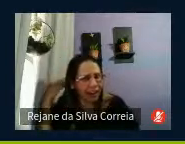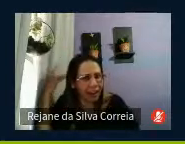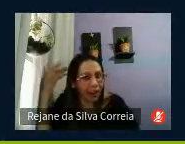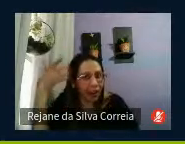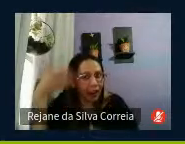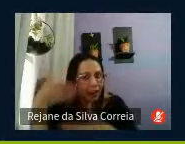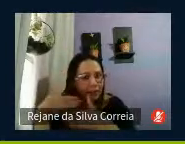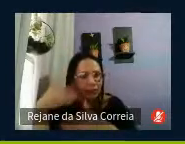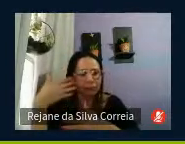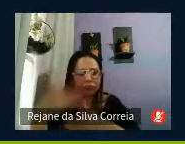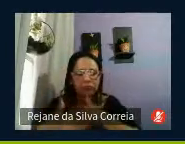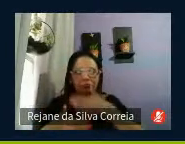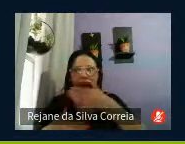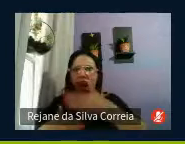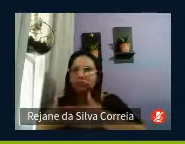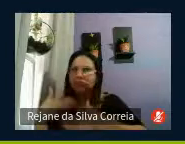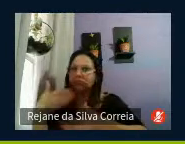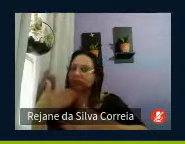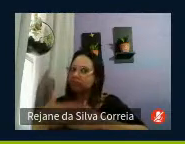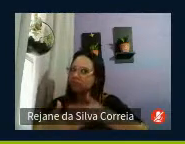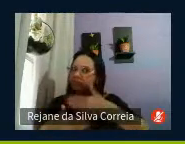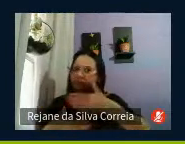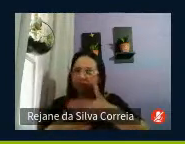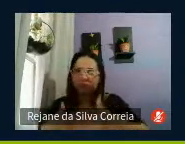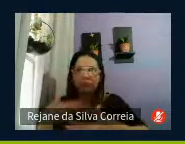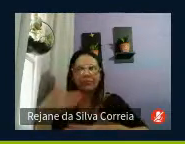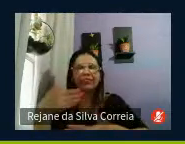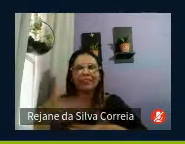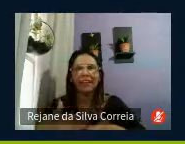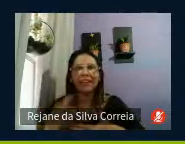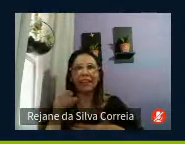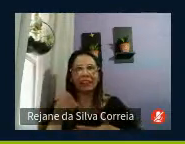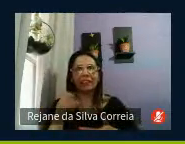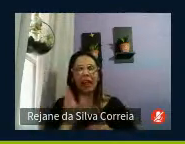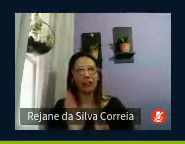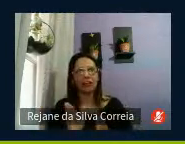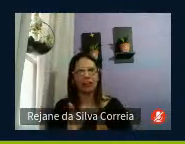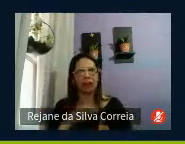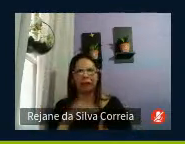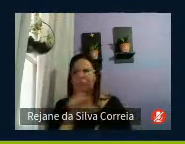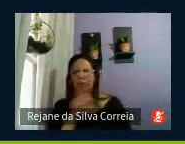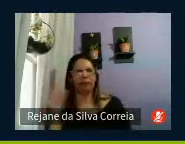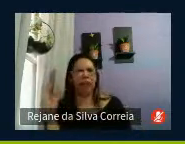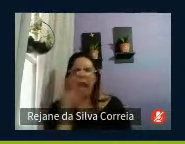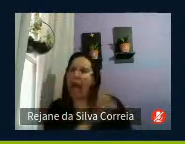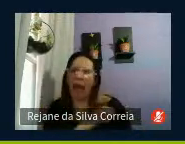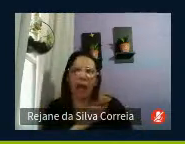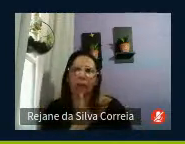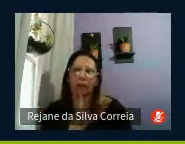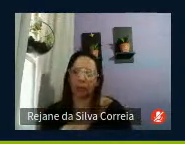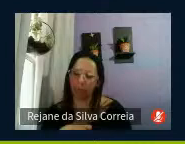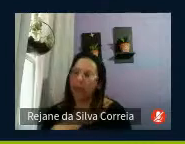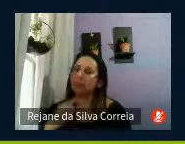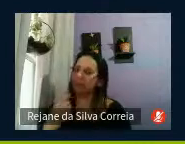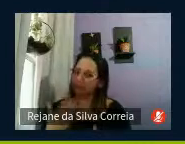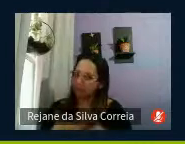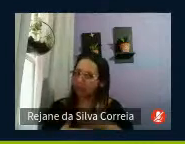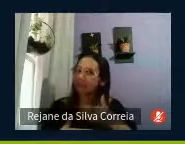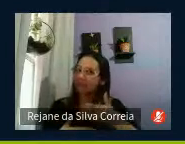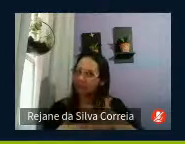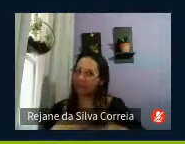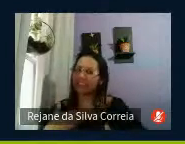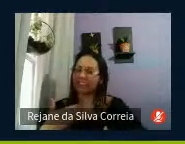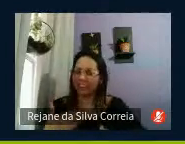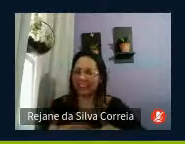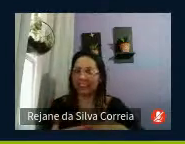evolução, ela está caminhando, não tão rápido como a gente gostaria, mas está caminhando, né? Está